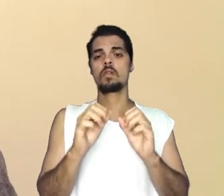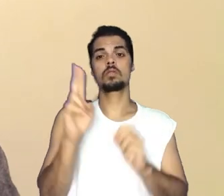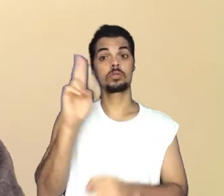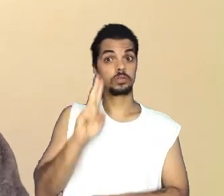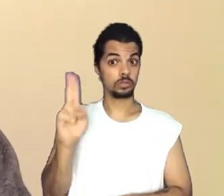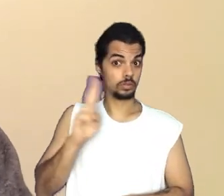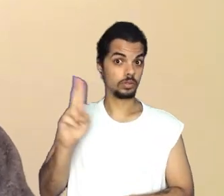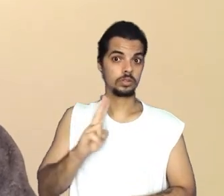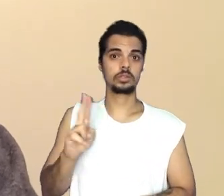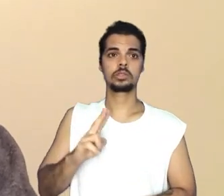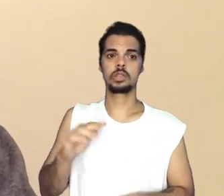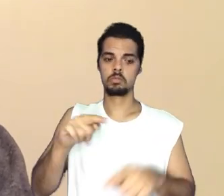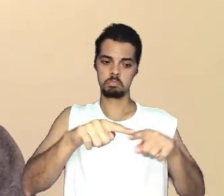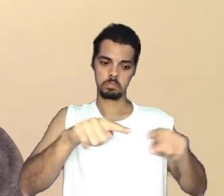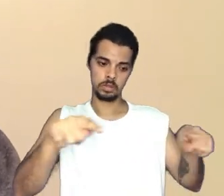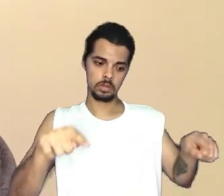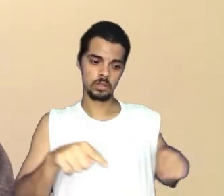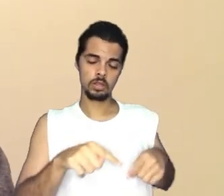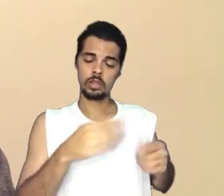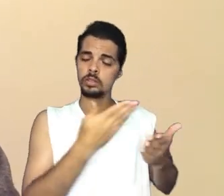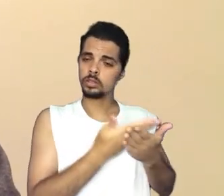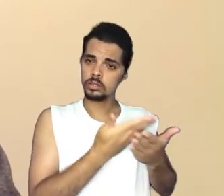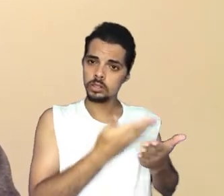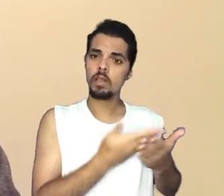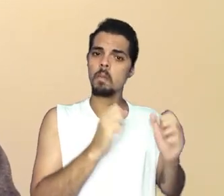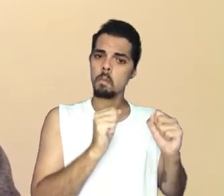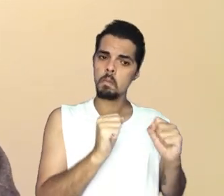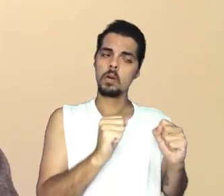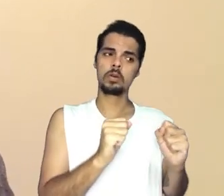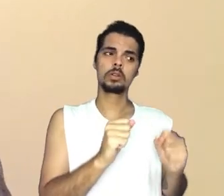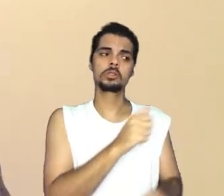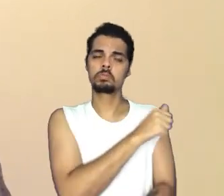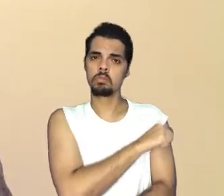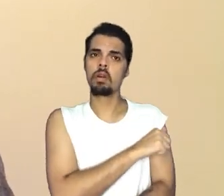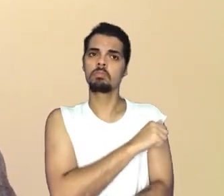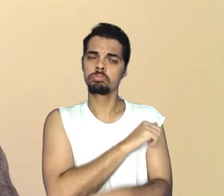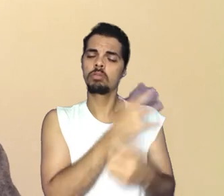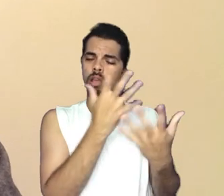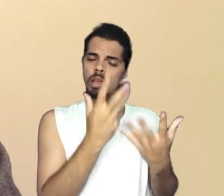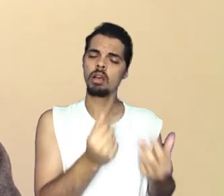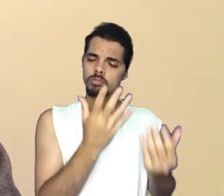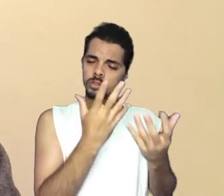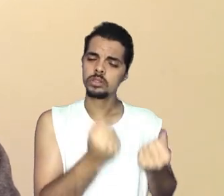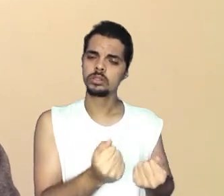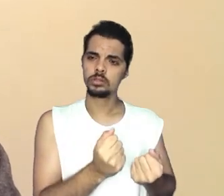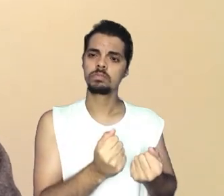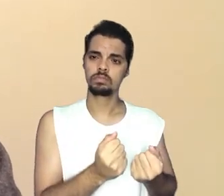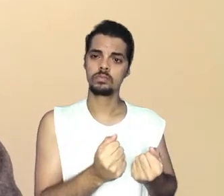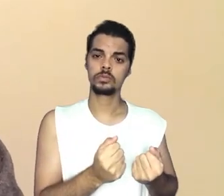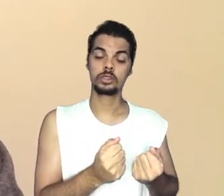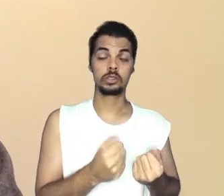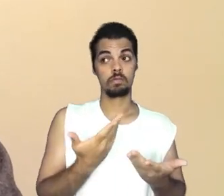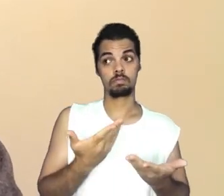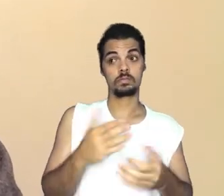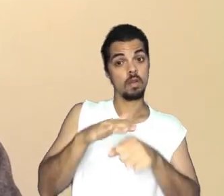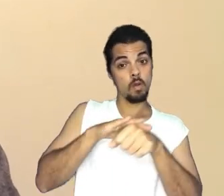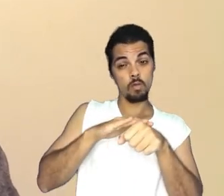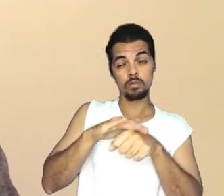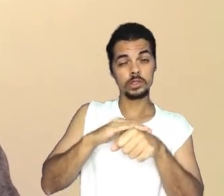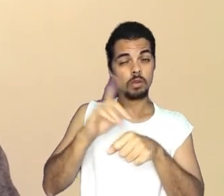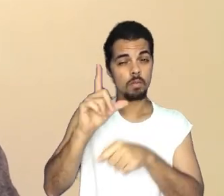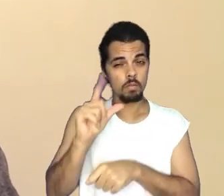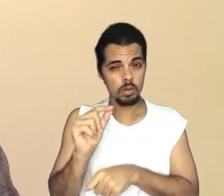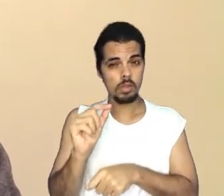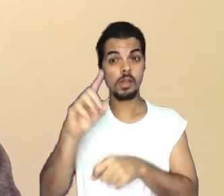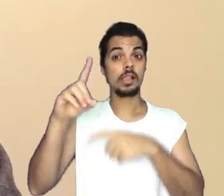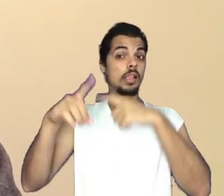aula, acredito que tenha uma boa aceitação dos alunos, tá? E eu vou começar um pouquinho a falar sobre ele e